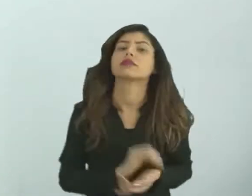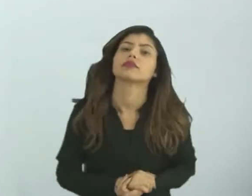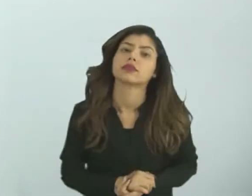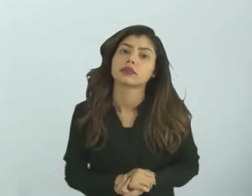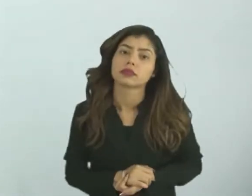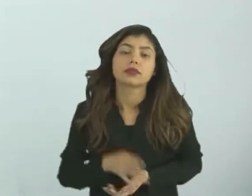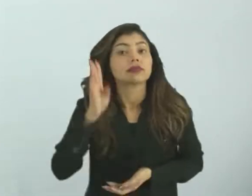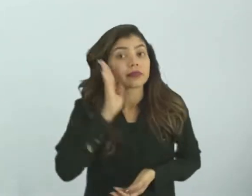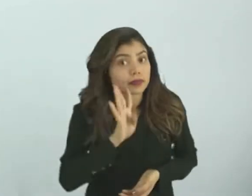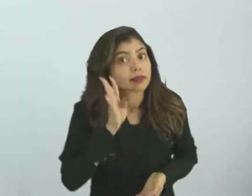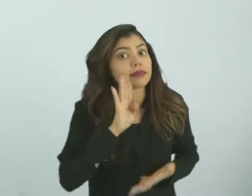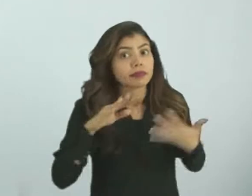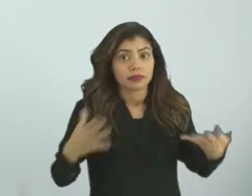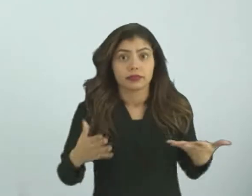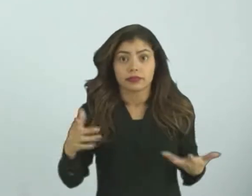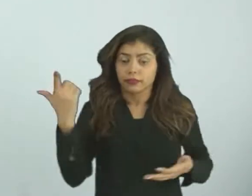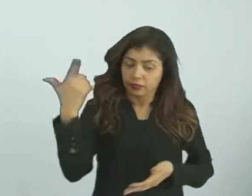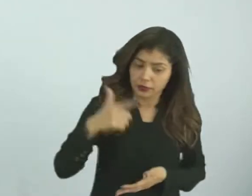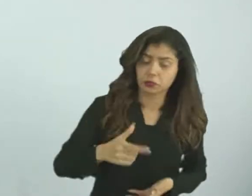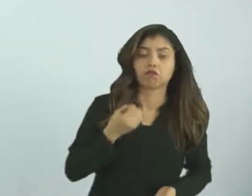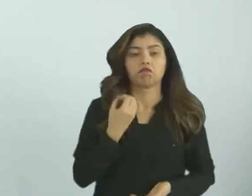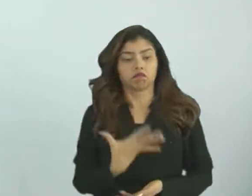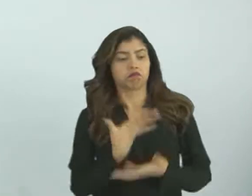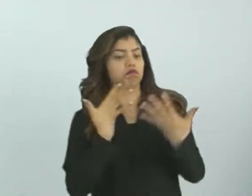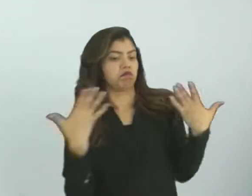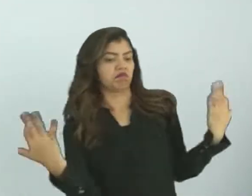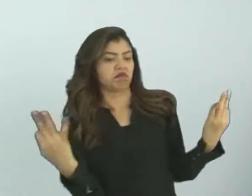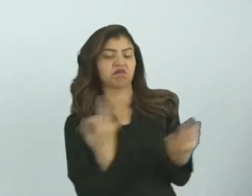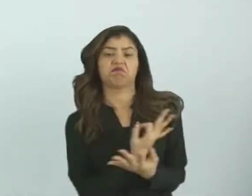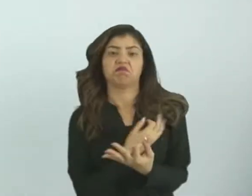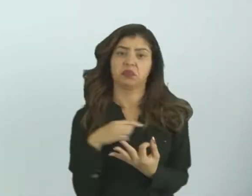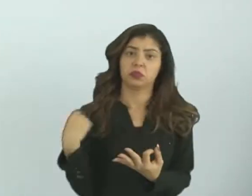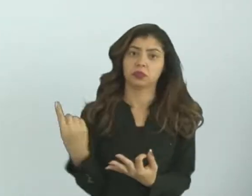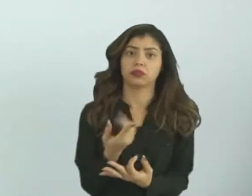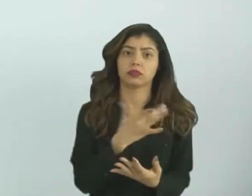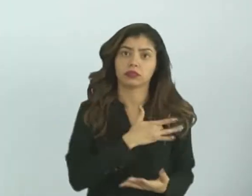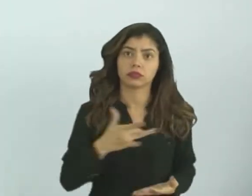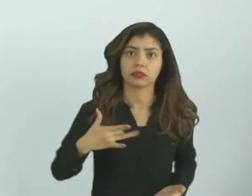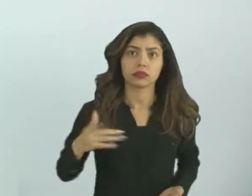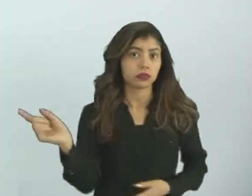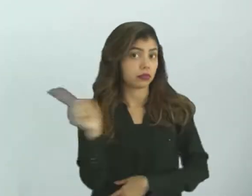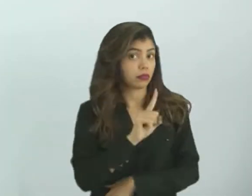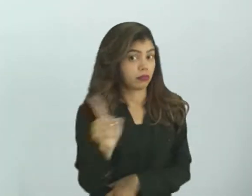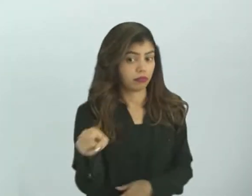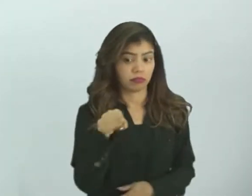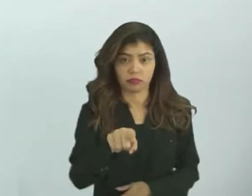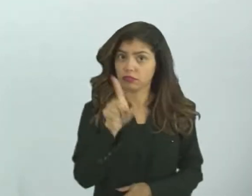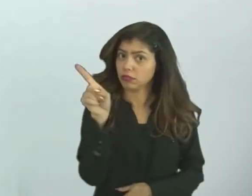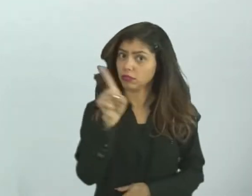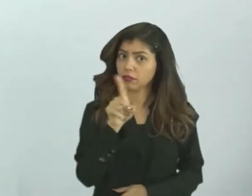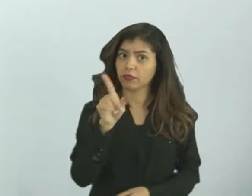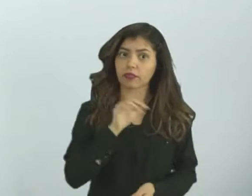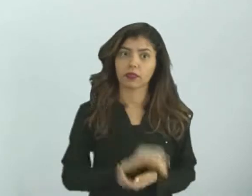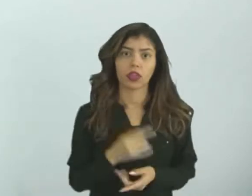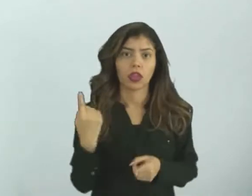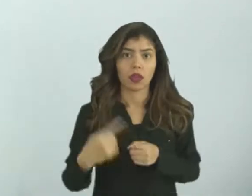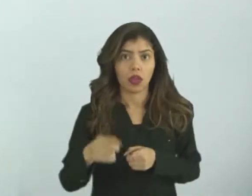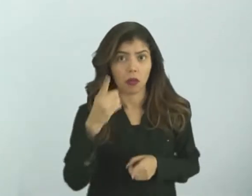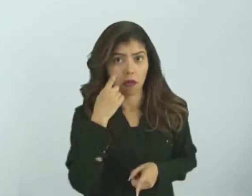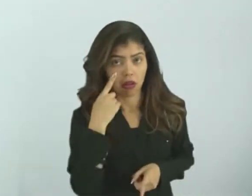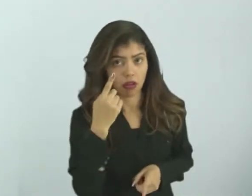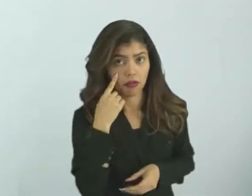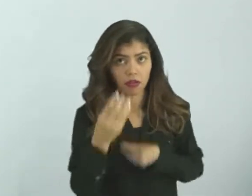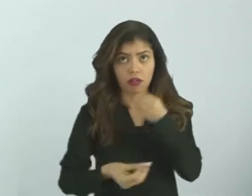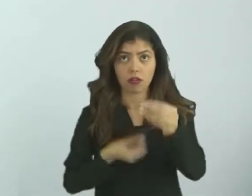é muito legal, né? A gente pode fazer, nossa, dá muito resultado, é algo bom para a nossa saúde, mas não é assim que funciona. A gente pode ver que